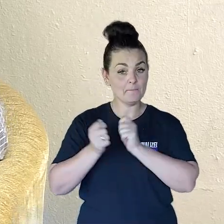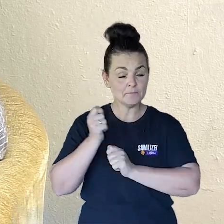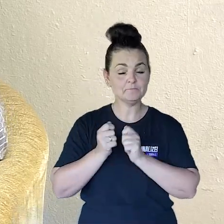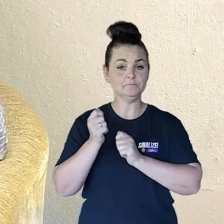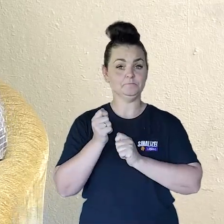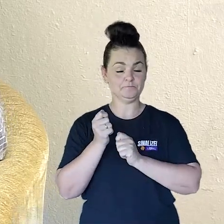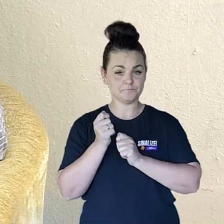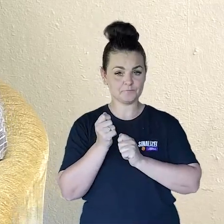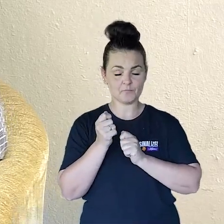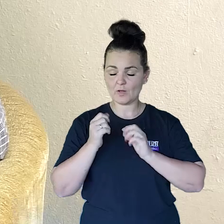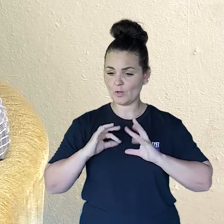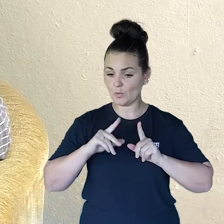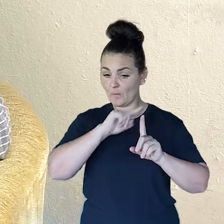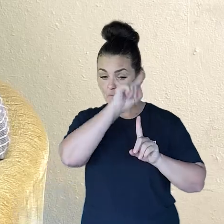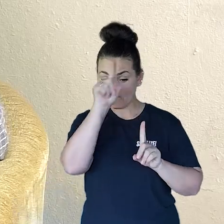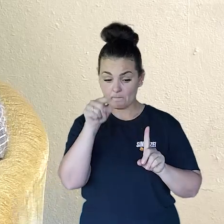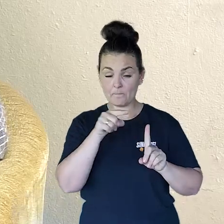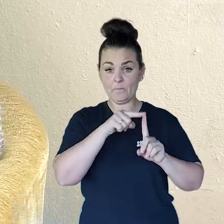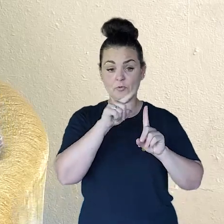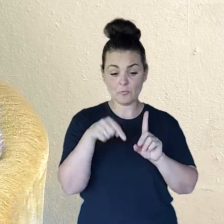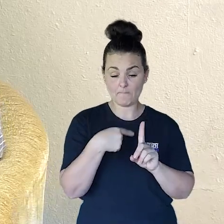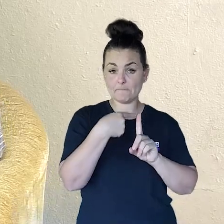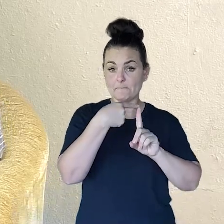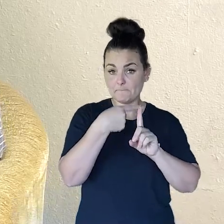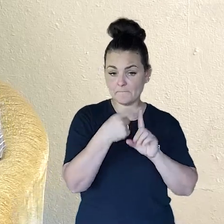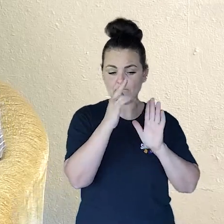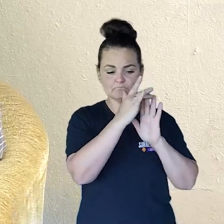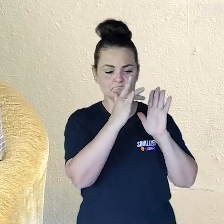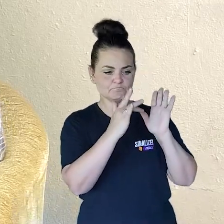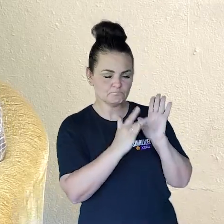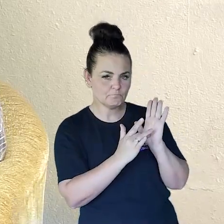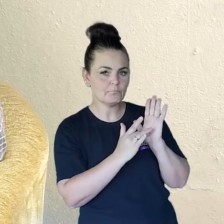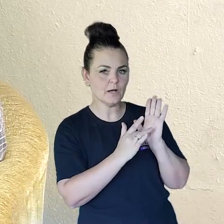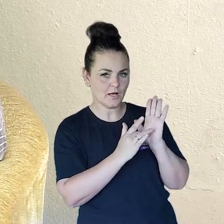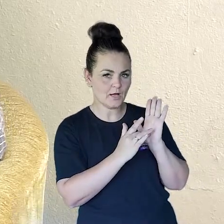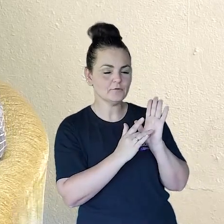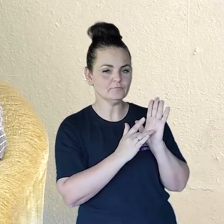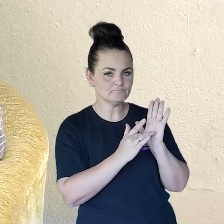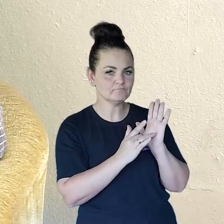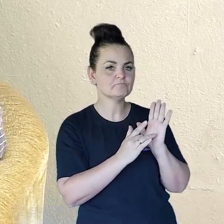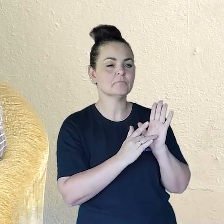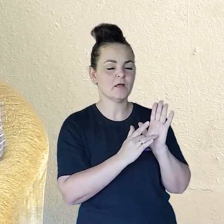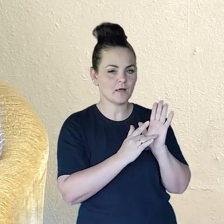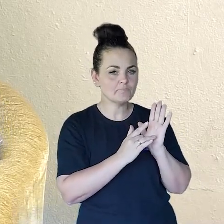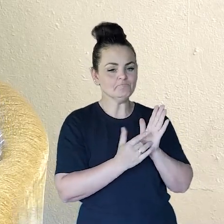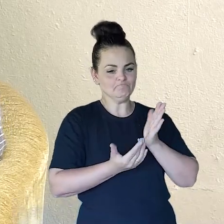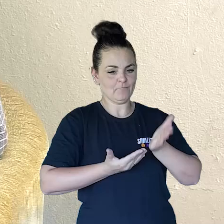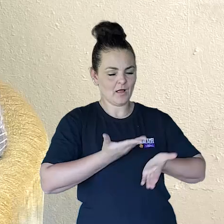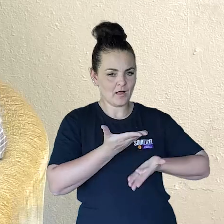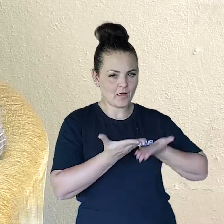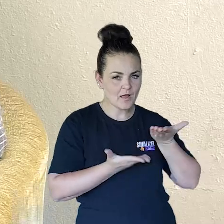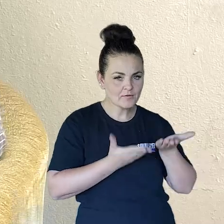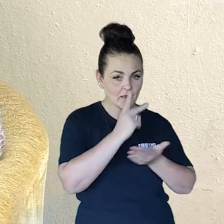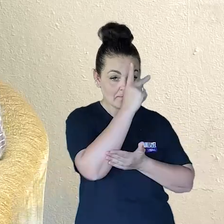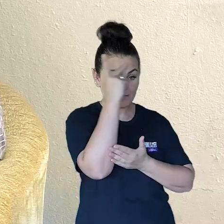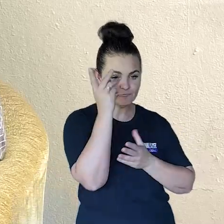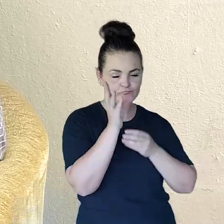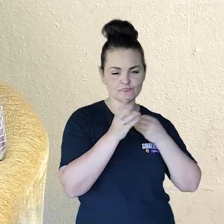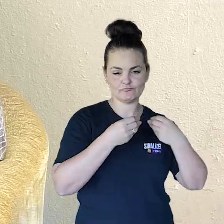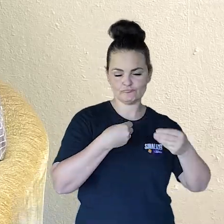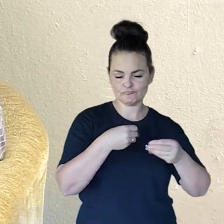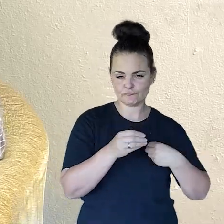maior objetivo e pautas desempenhadas foi justamente para atender pessoas